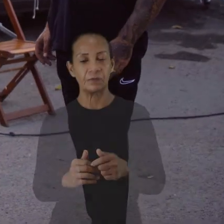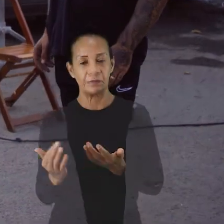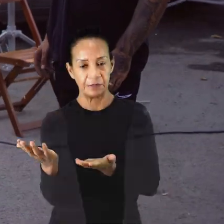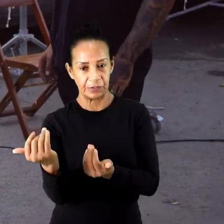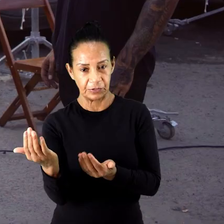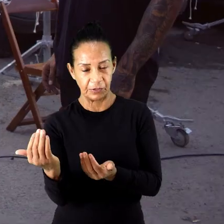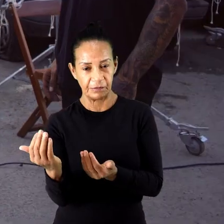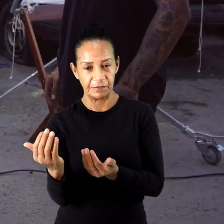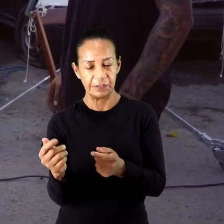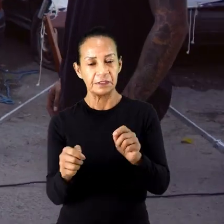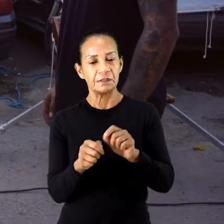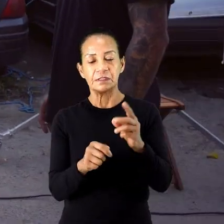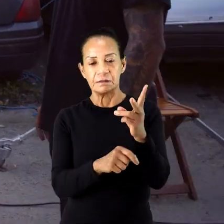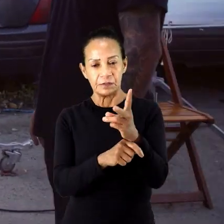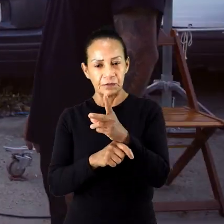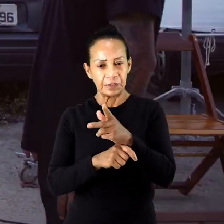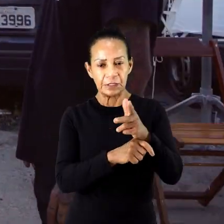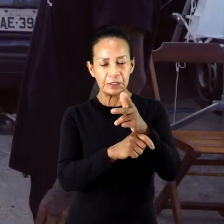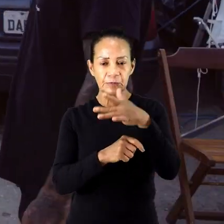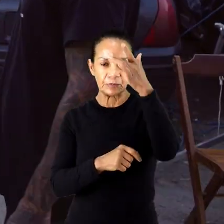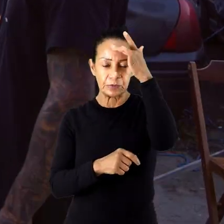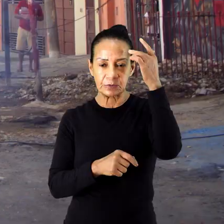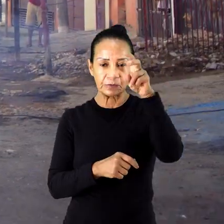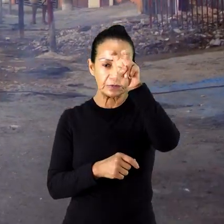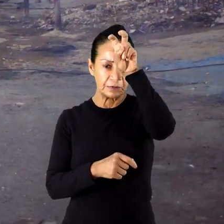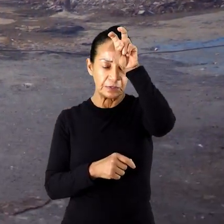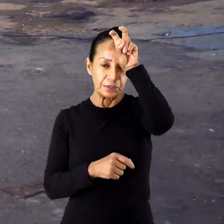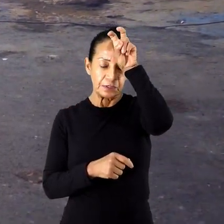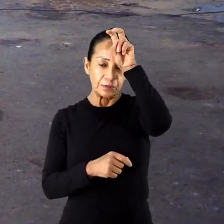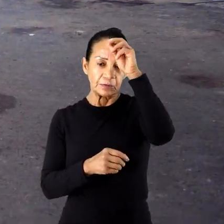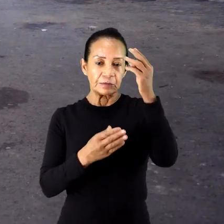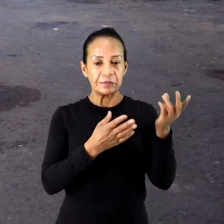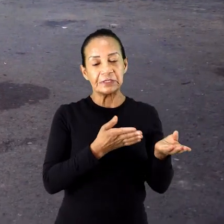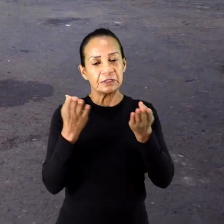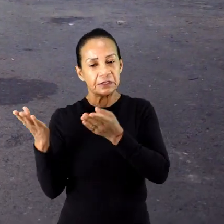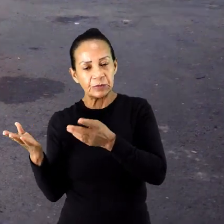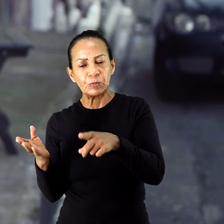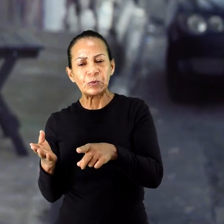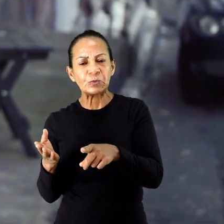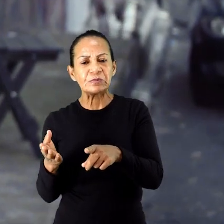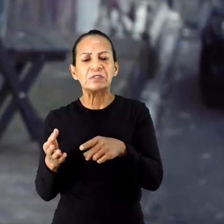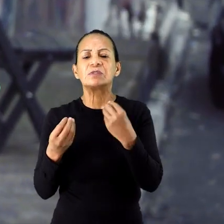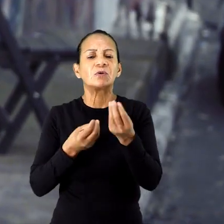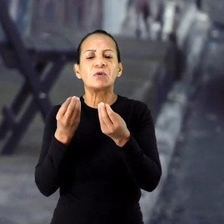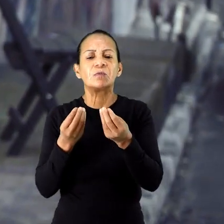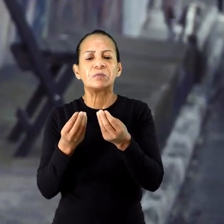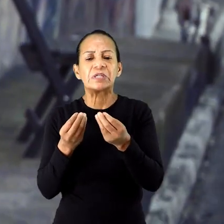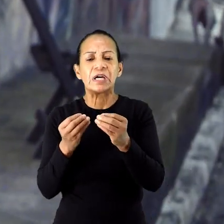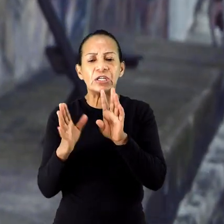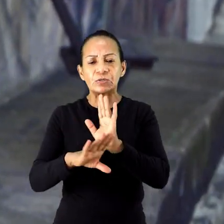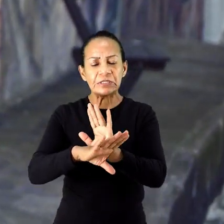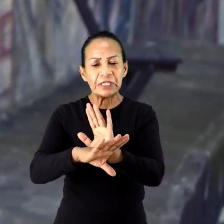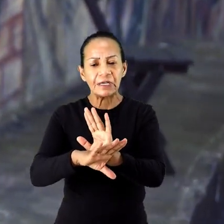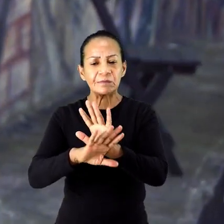Estamos aqui com essa job aí, fazendo esse videoclipe aí do pessoal do Egito, para trazer um pouco de espelho para dentro da nossa